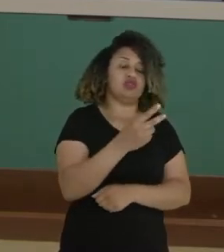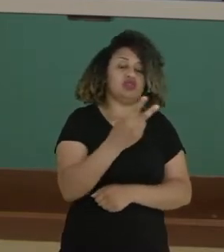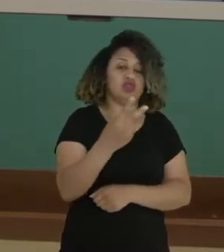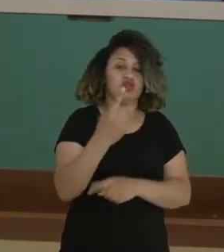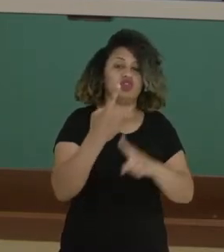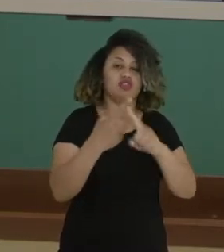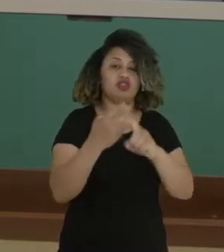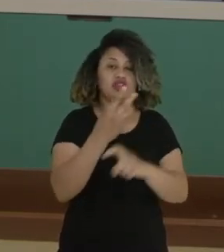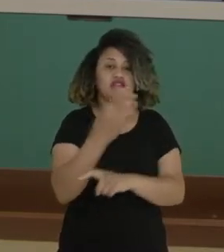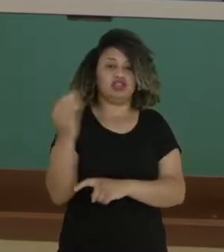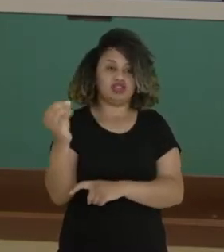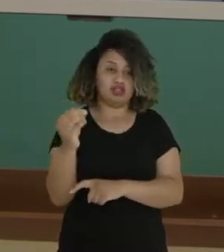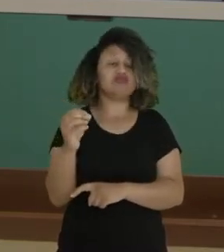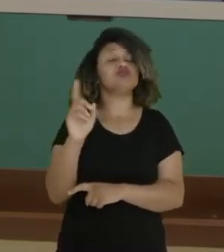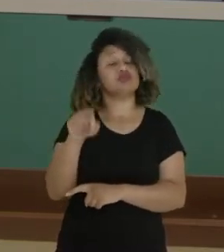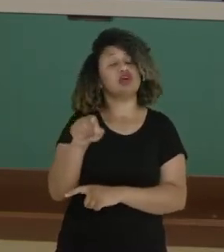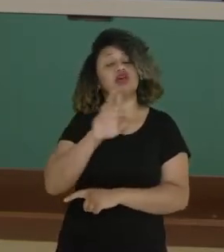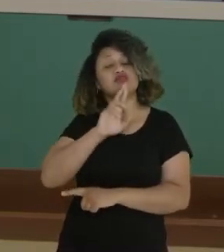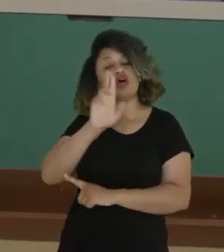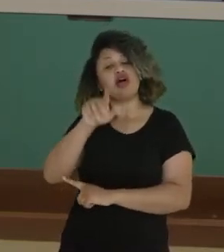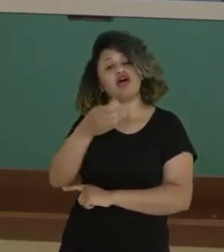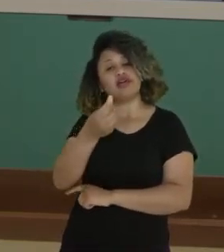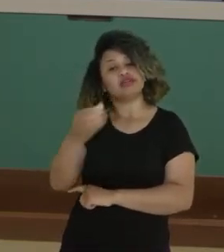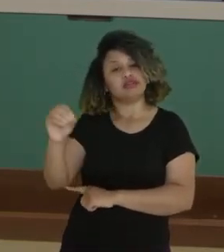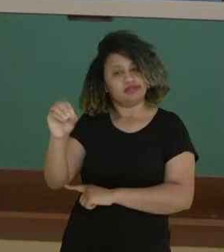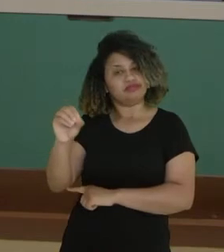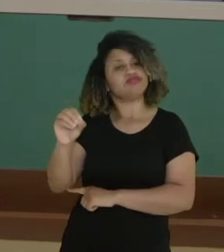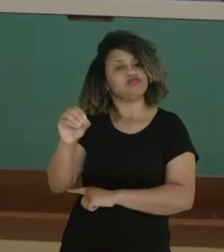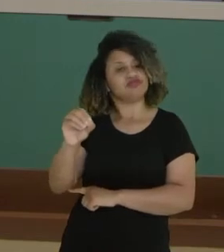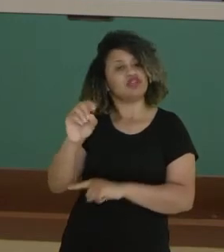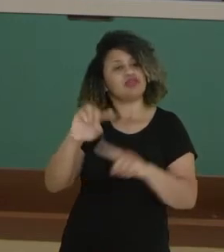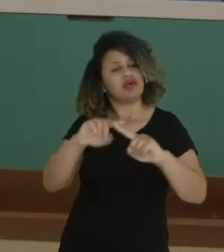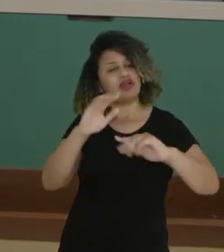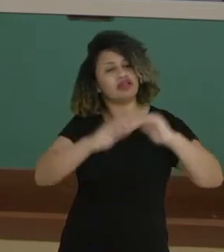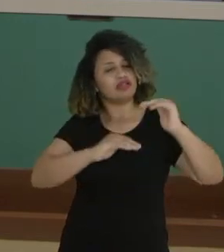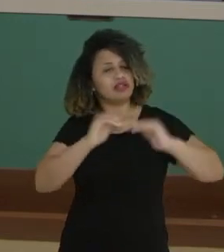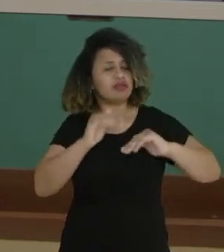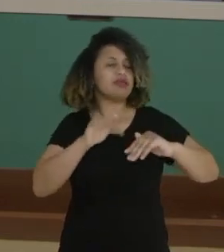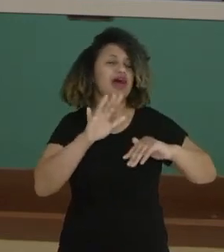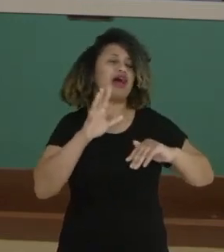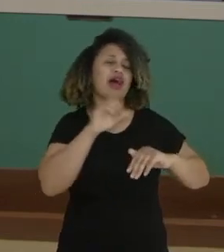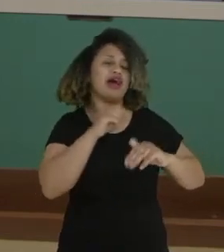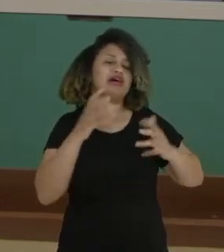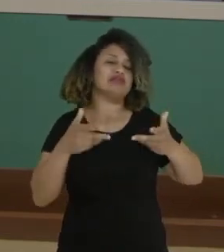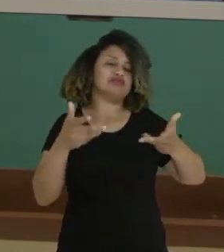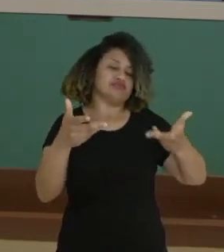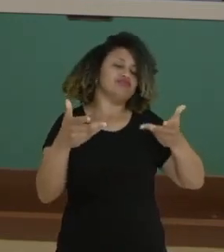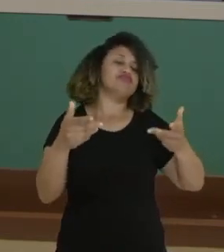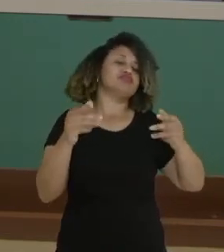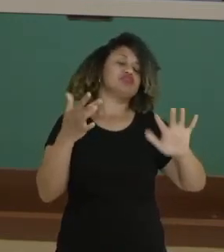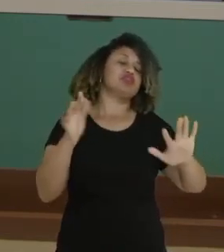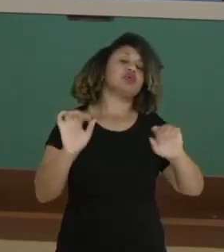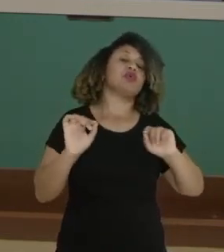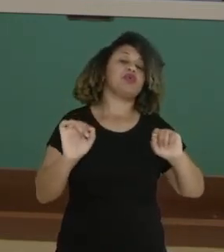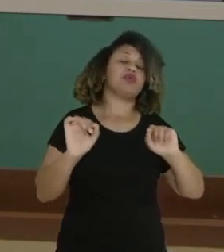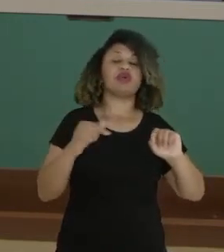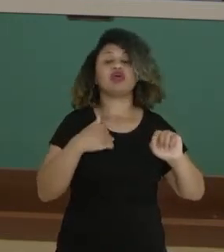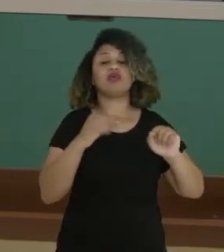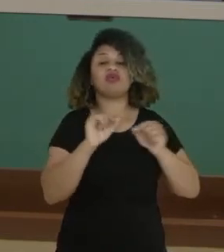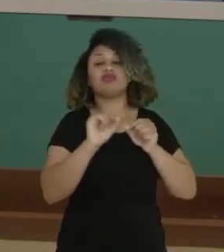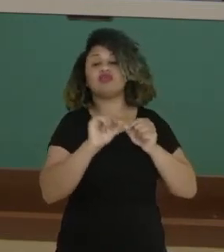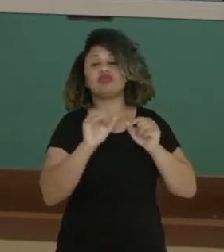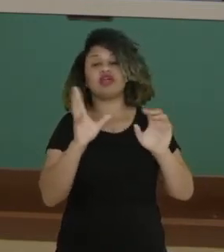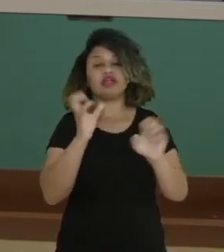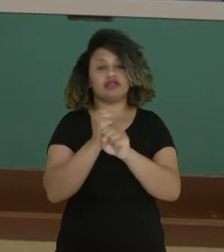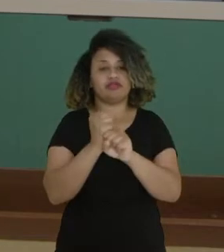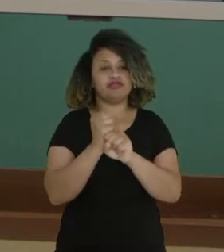300, deu o mesmo 60 que a gente viu lá, né? Mas na prática fica um pouco mais rápido, né? Um pouco mais fácil da gente efetuar essa